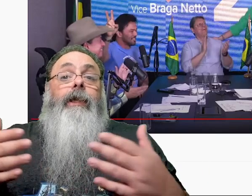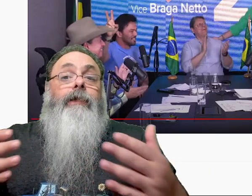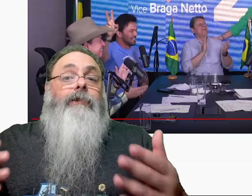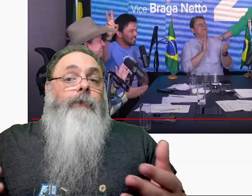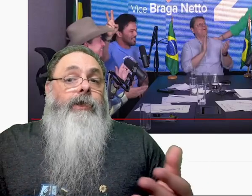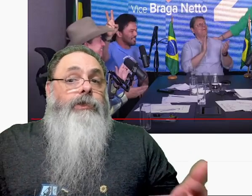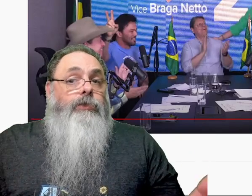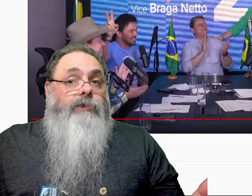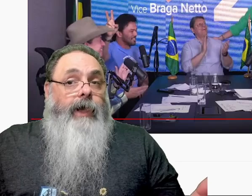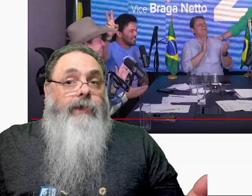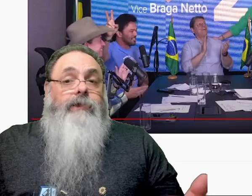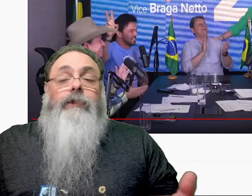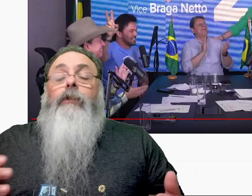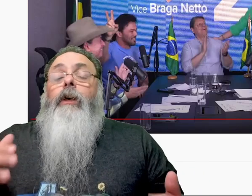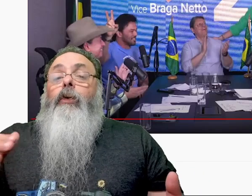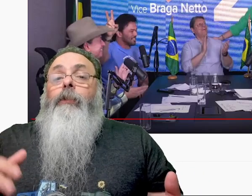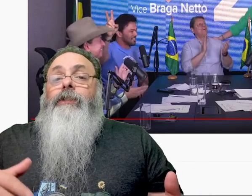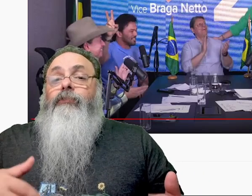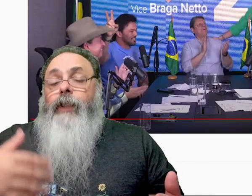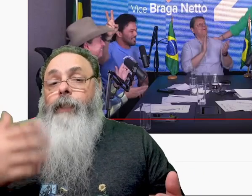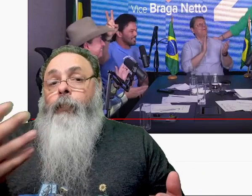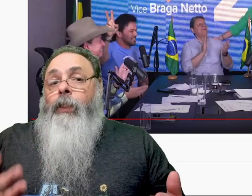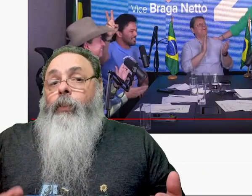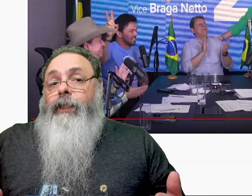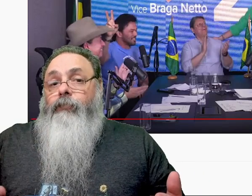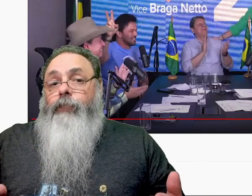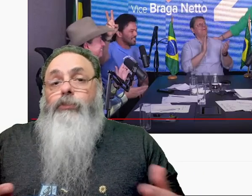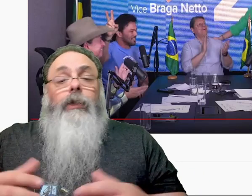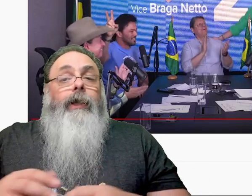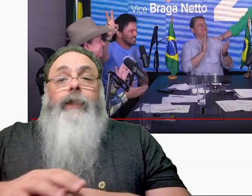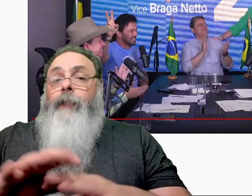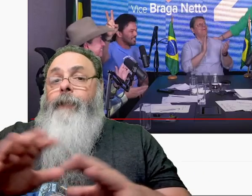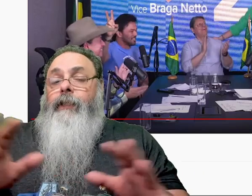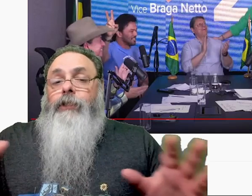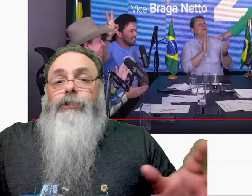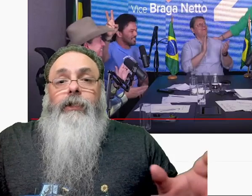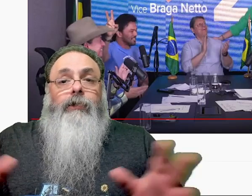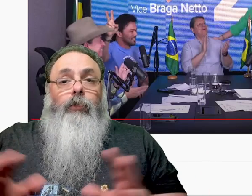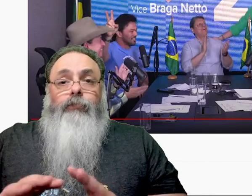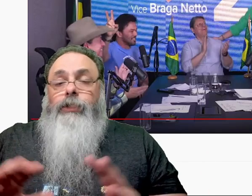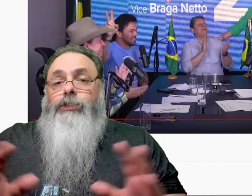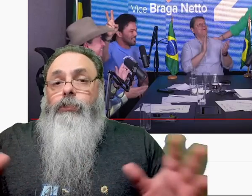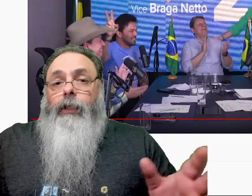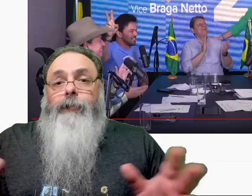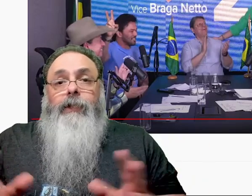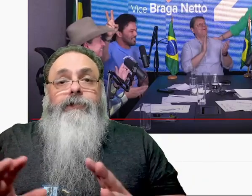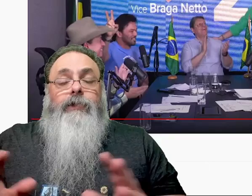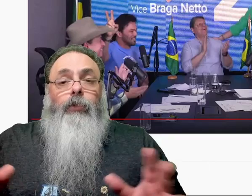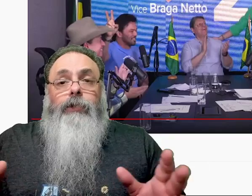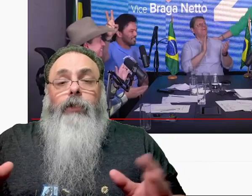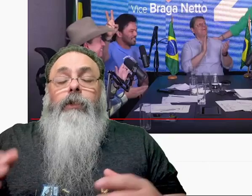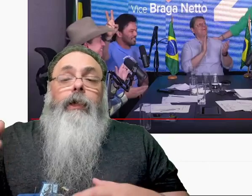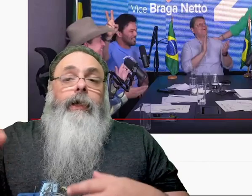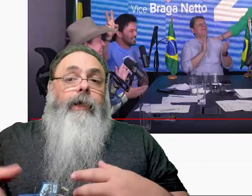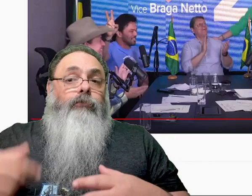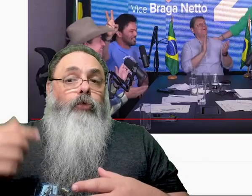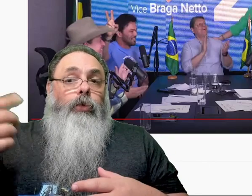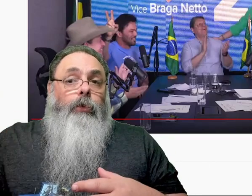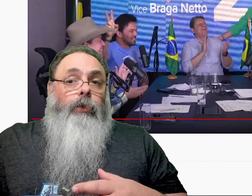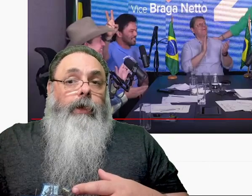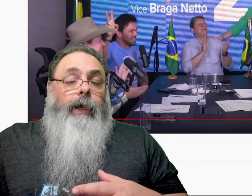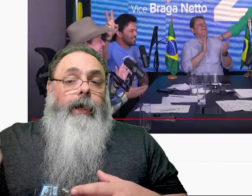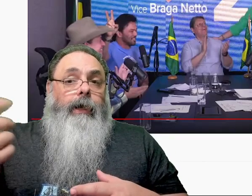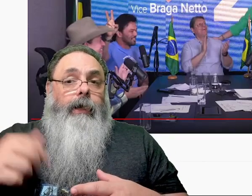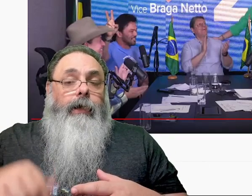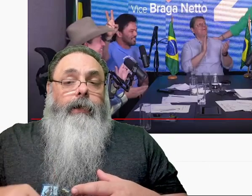não poderia entrar em mídias sociais Então como Ele publicou aquele vídeo independente dele ter ofendido a ministra ou não ele